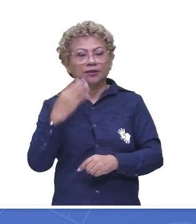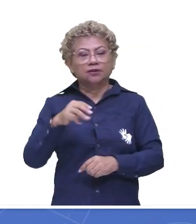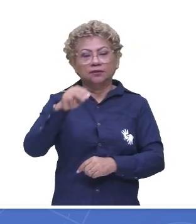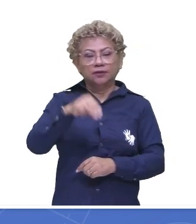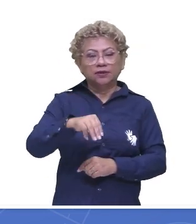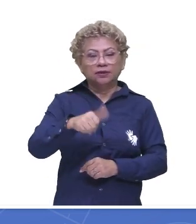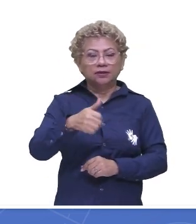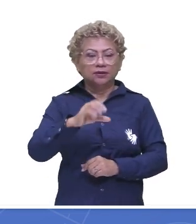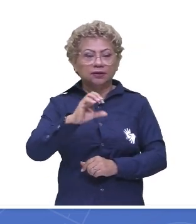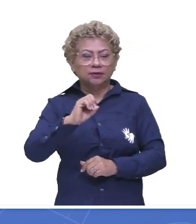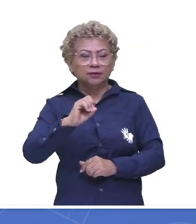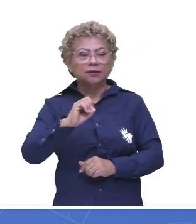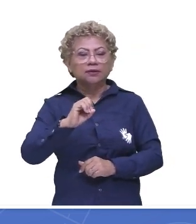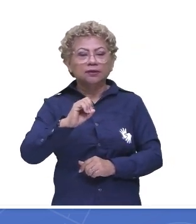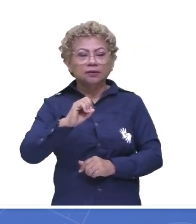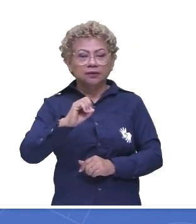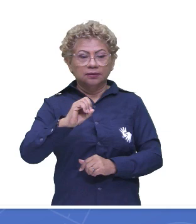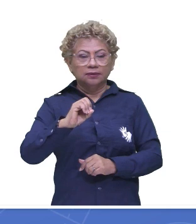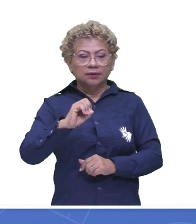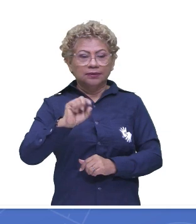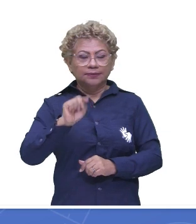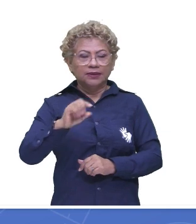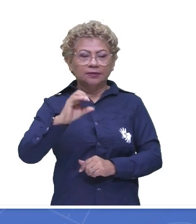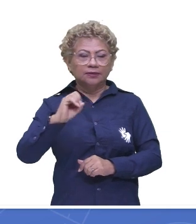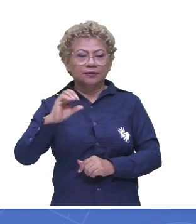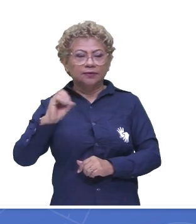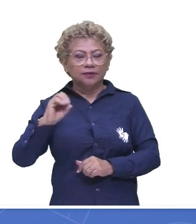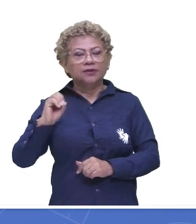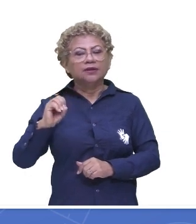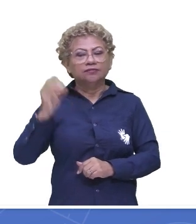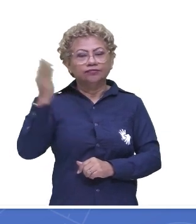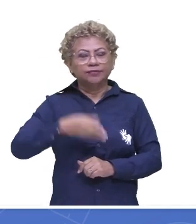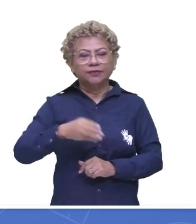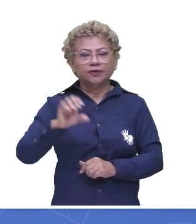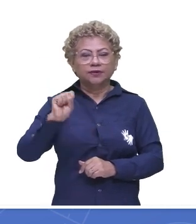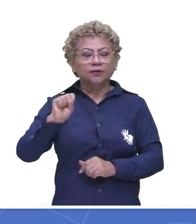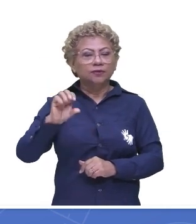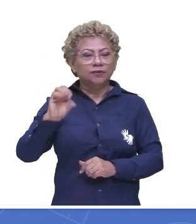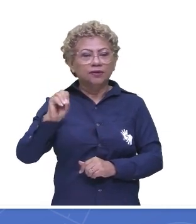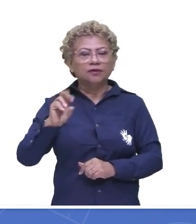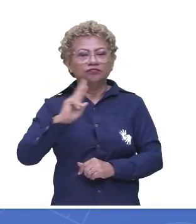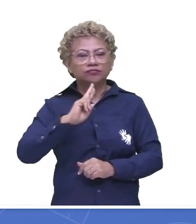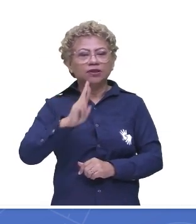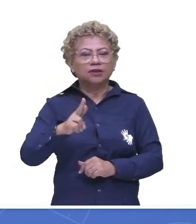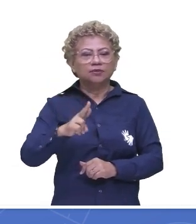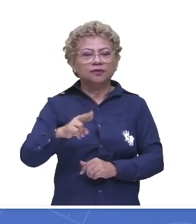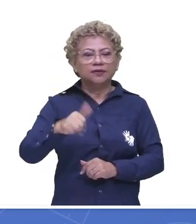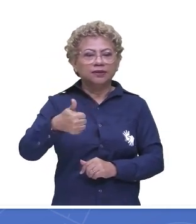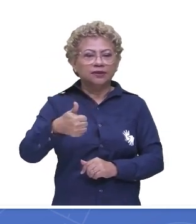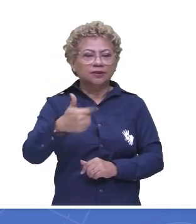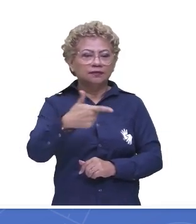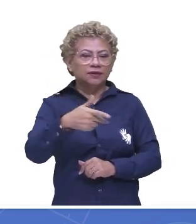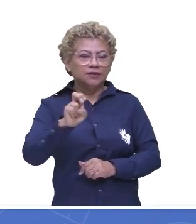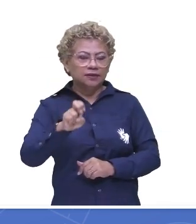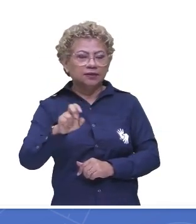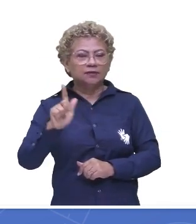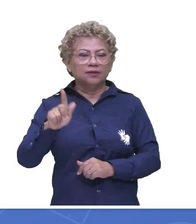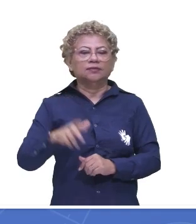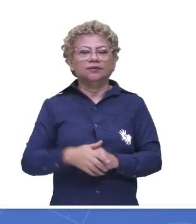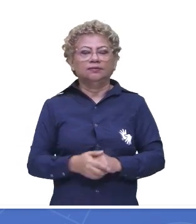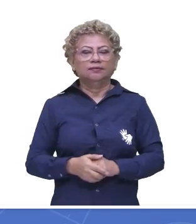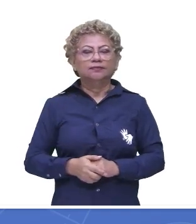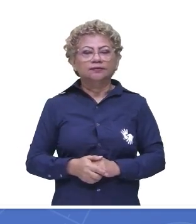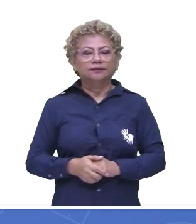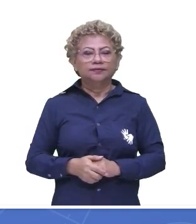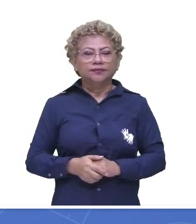de 125 gramas. Pronto. Está aí a nossa quantidade de calor. Então, só uso quantidade